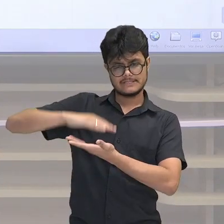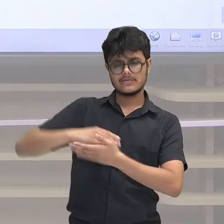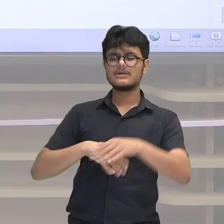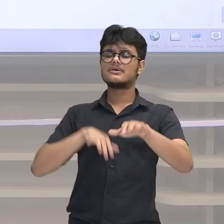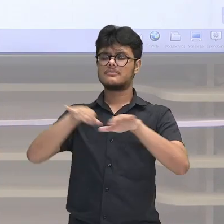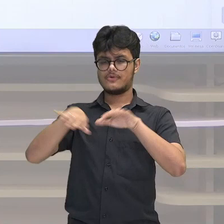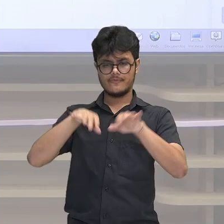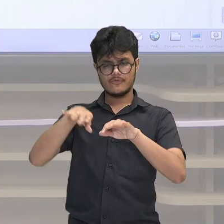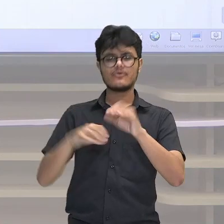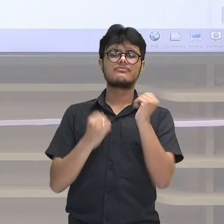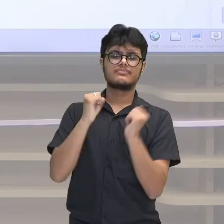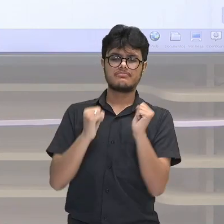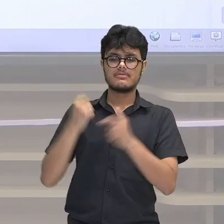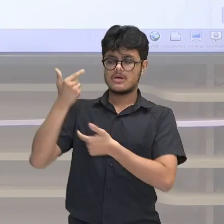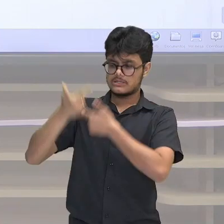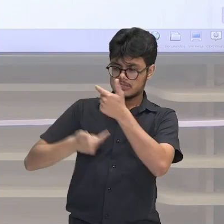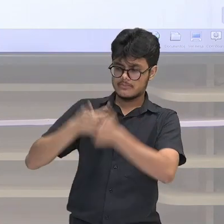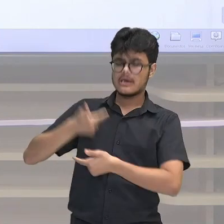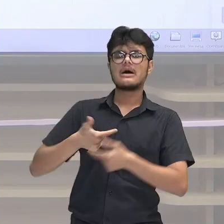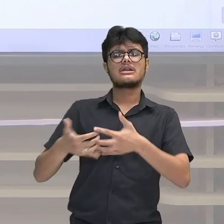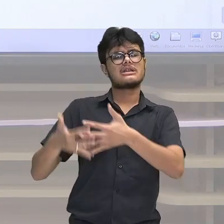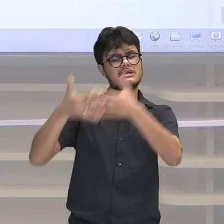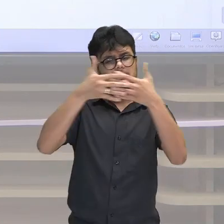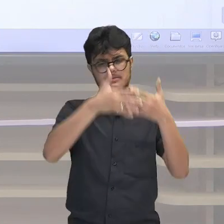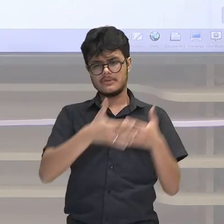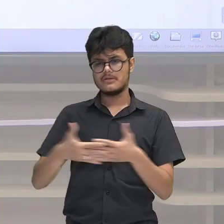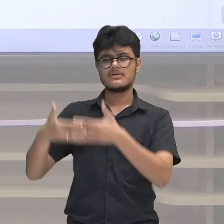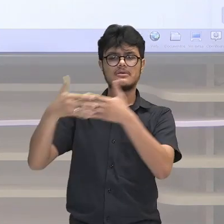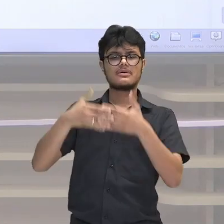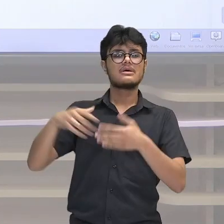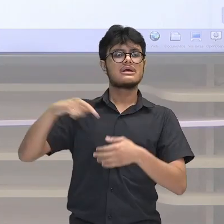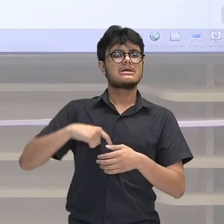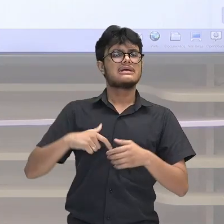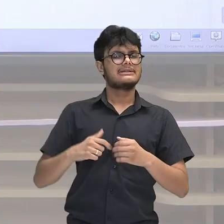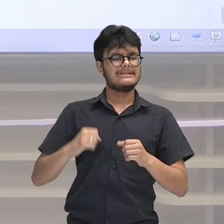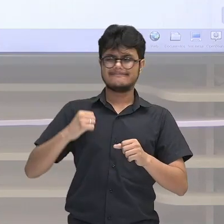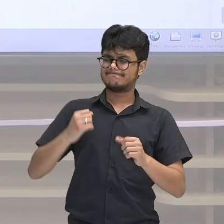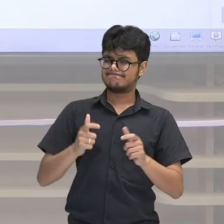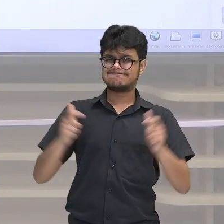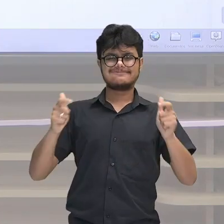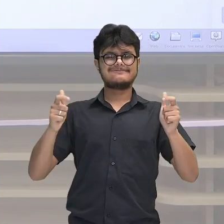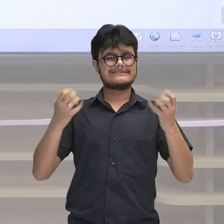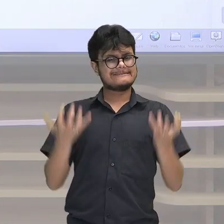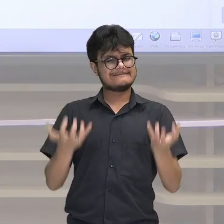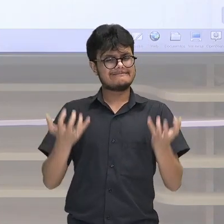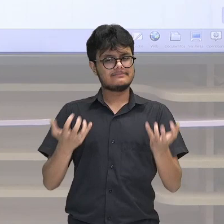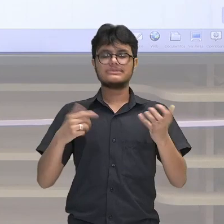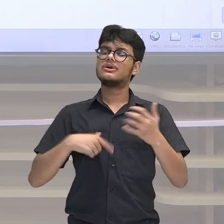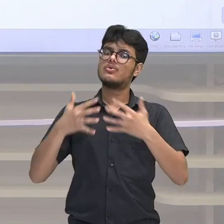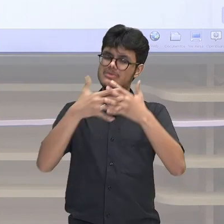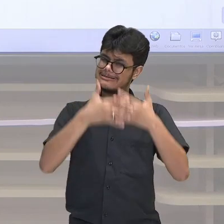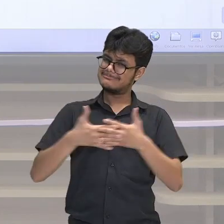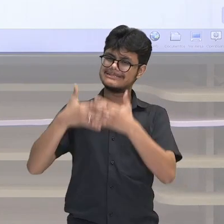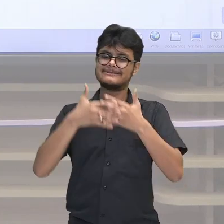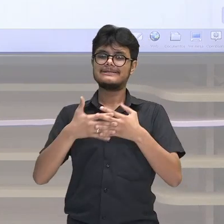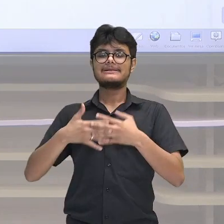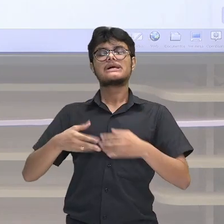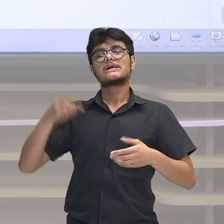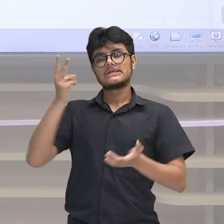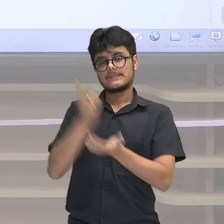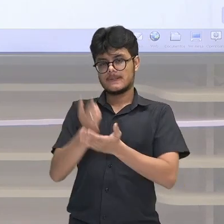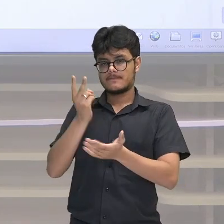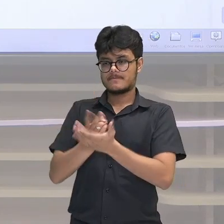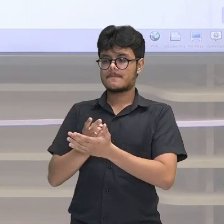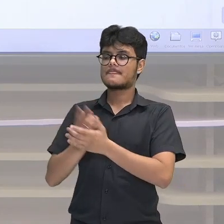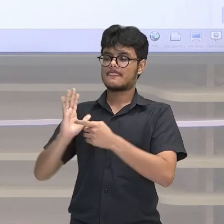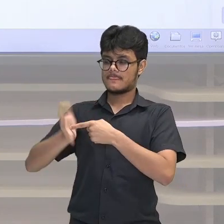os motores de caminhão, carregando aí grande peso, certo? Então vocês viram aí a diferença do ciclo